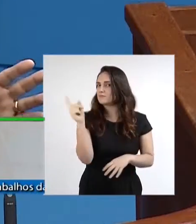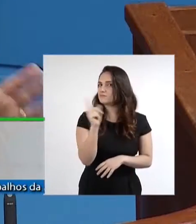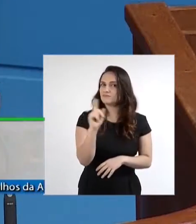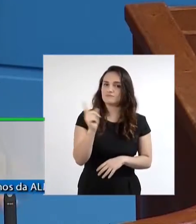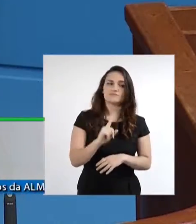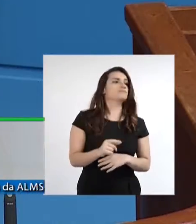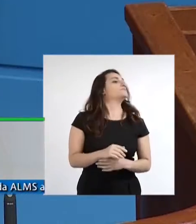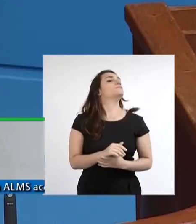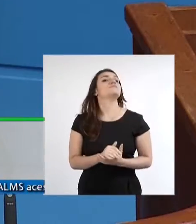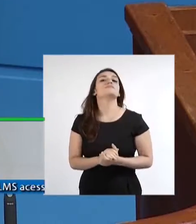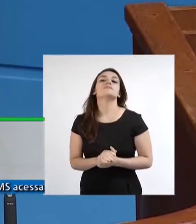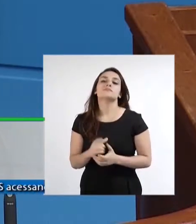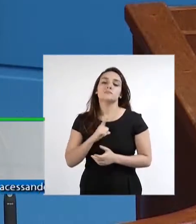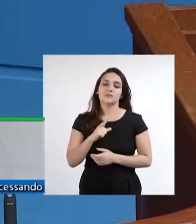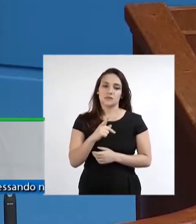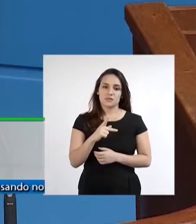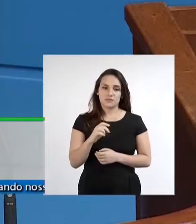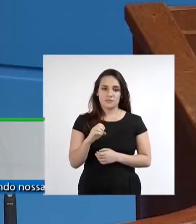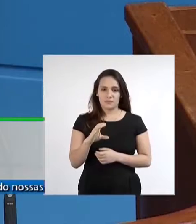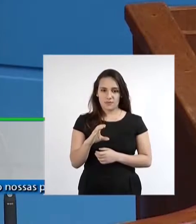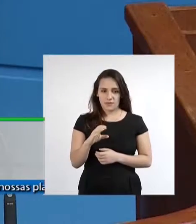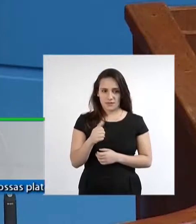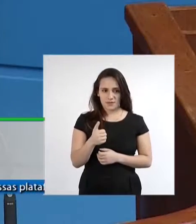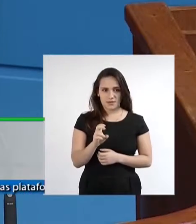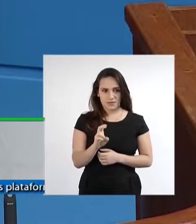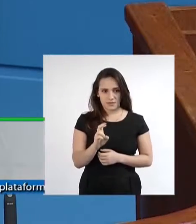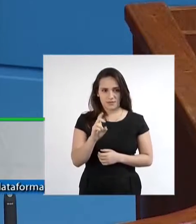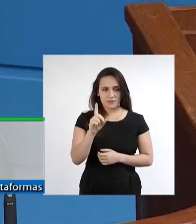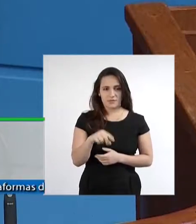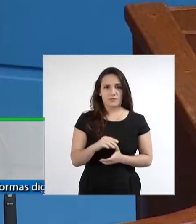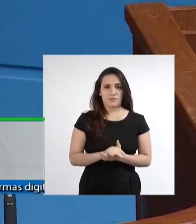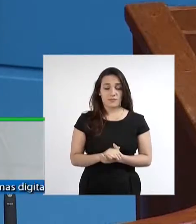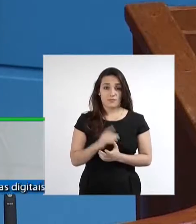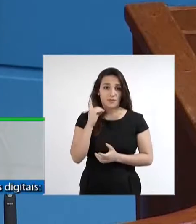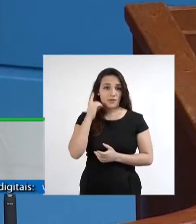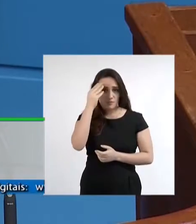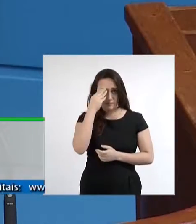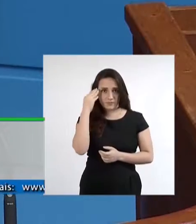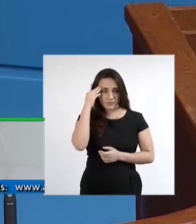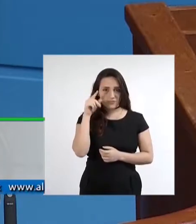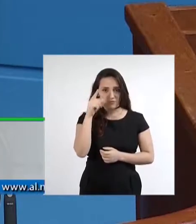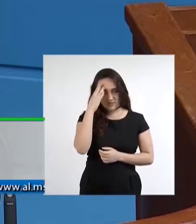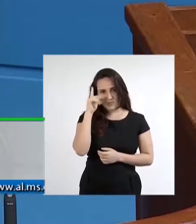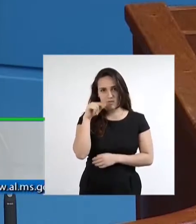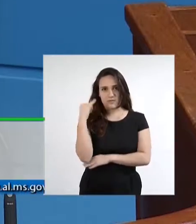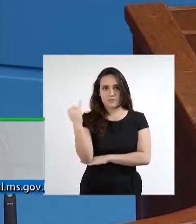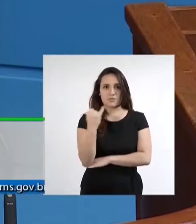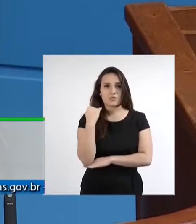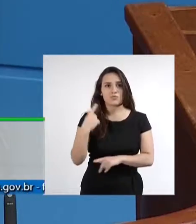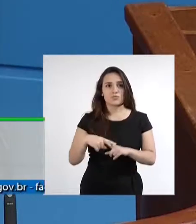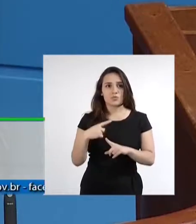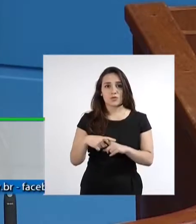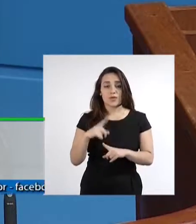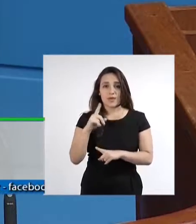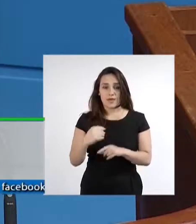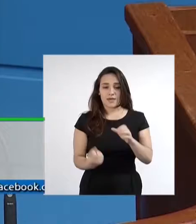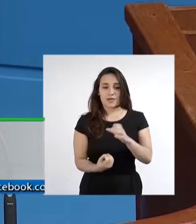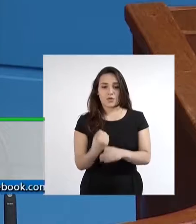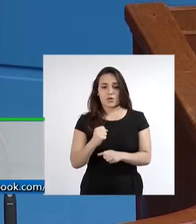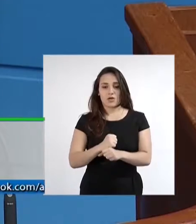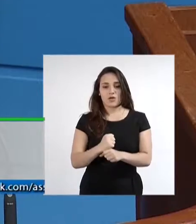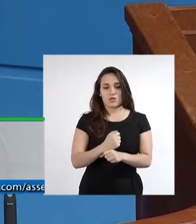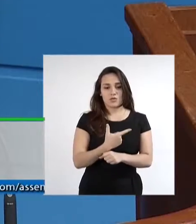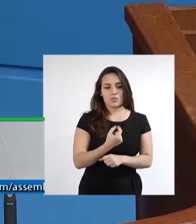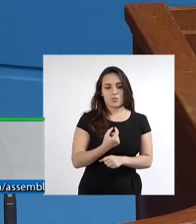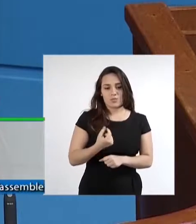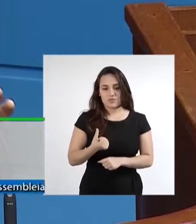essa PEC 15, ela é fundamental, deputado Evander Vandermini. Por quê? Porque ela fora criada em 2006,